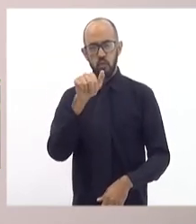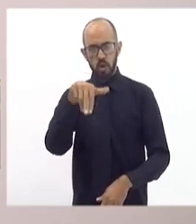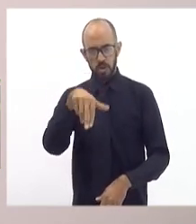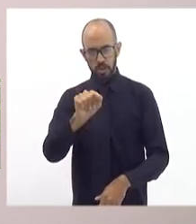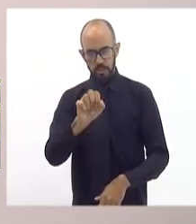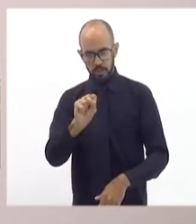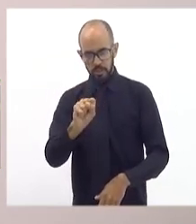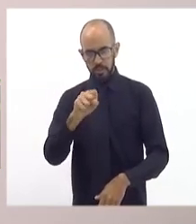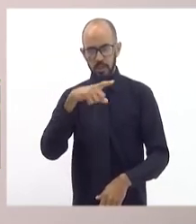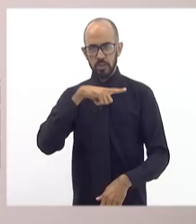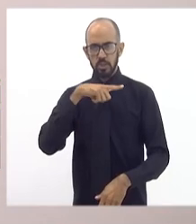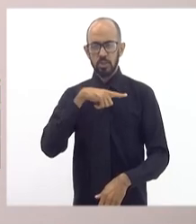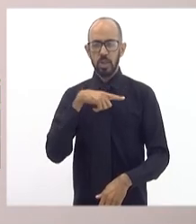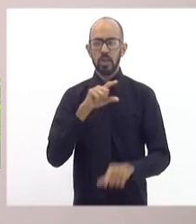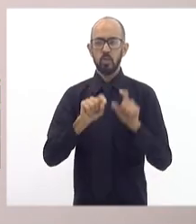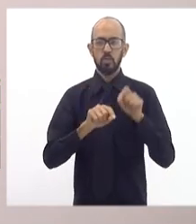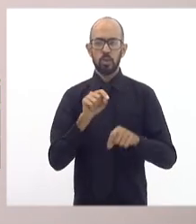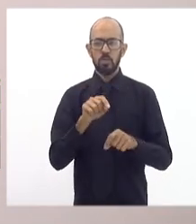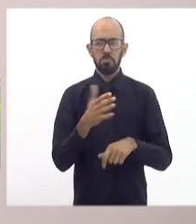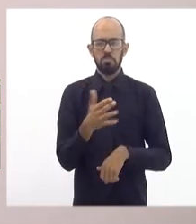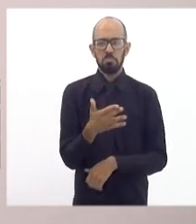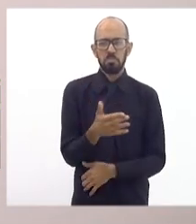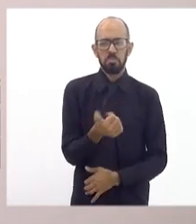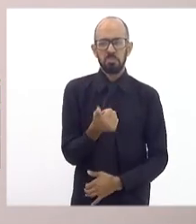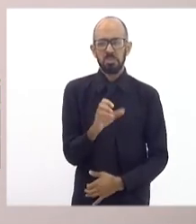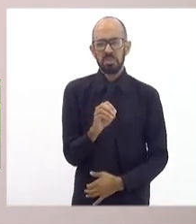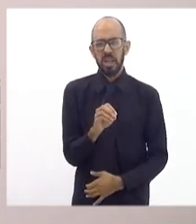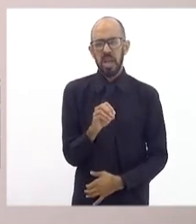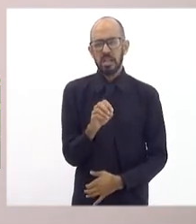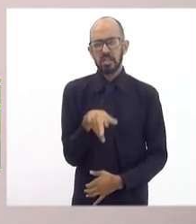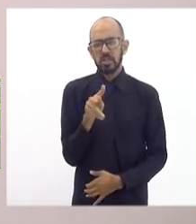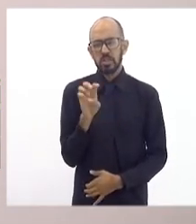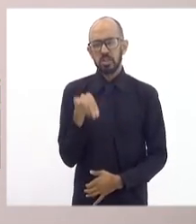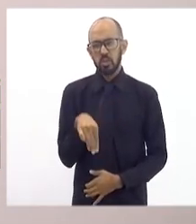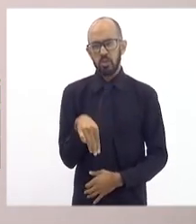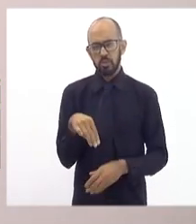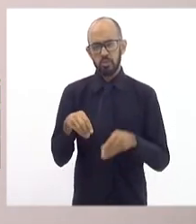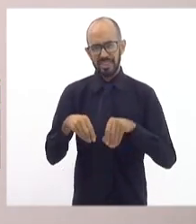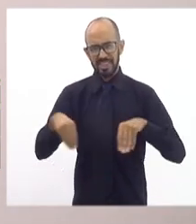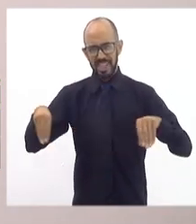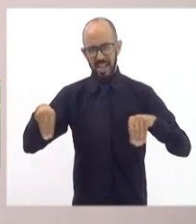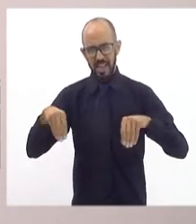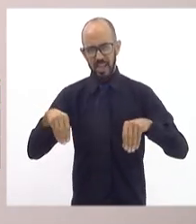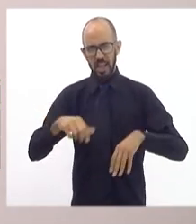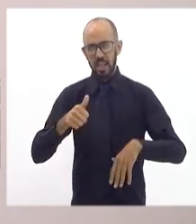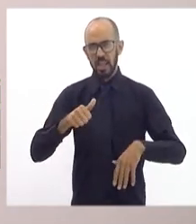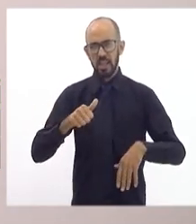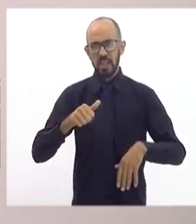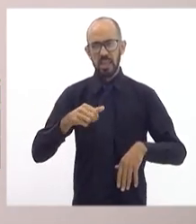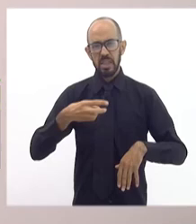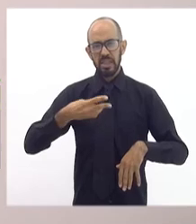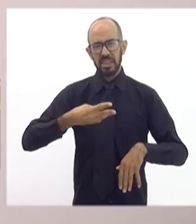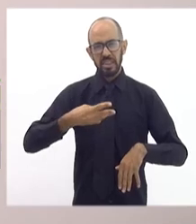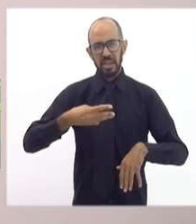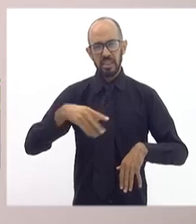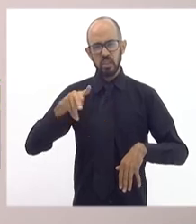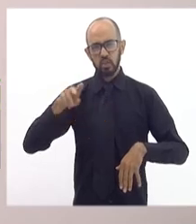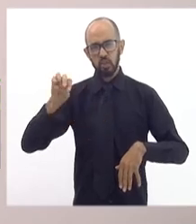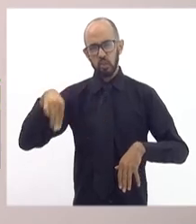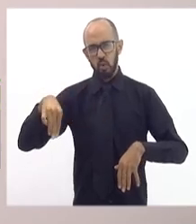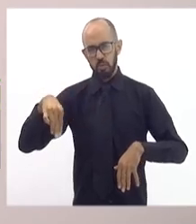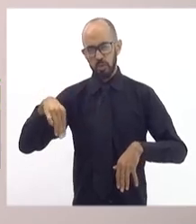tem 10 em torno de 10km em terra e 3 km. 7 mais ou menos em mar